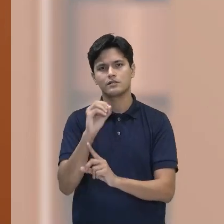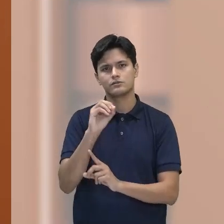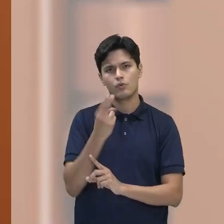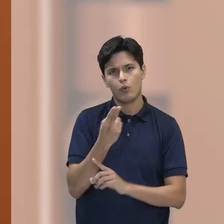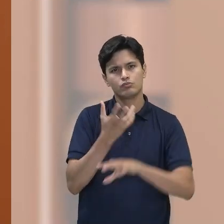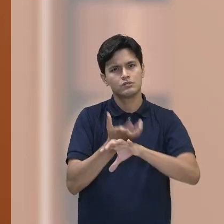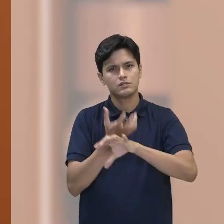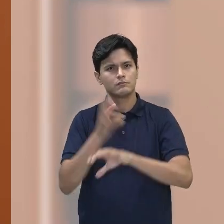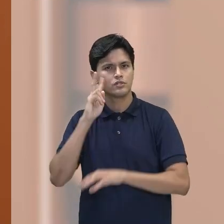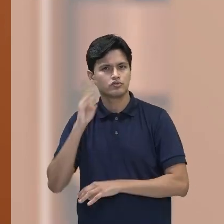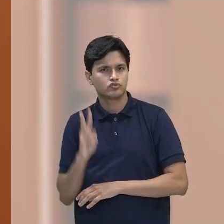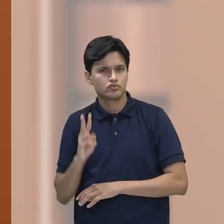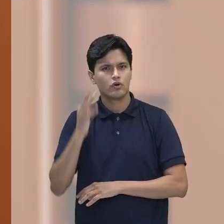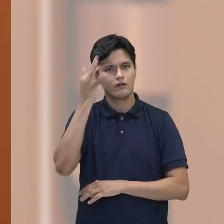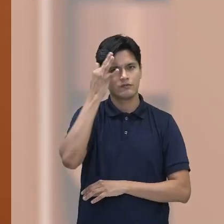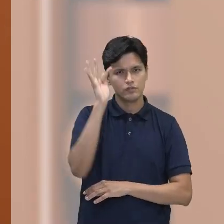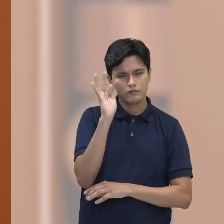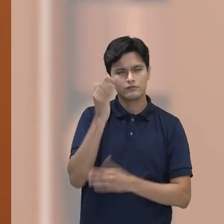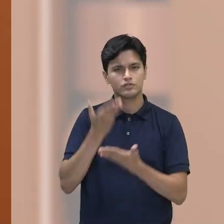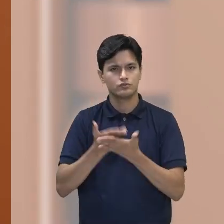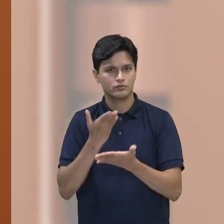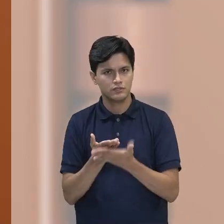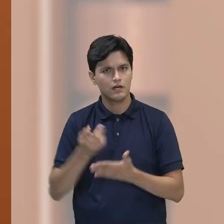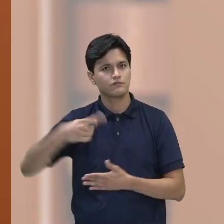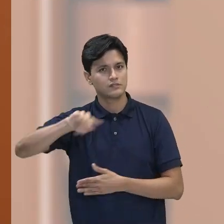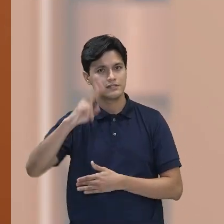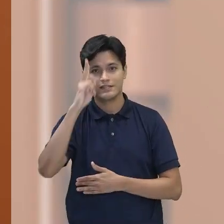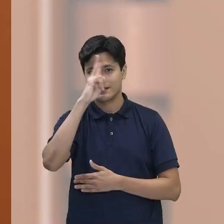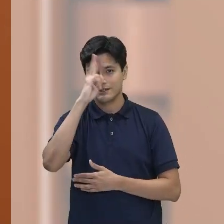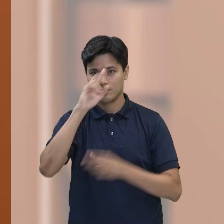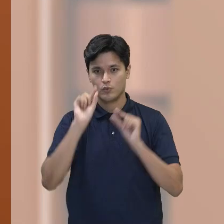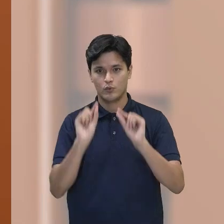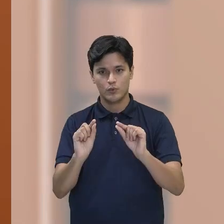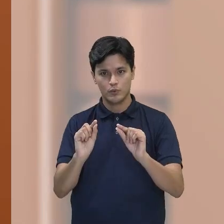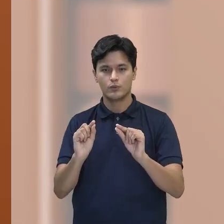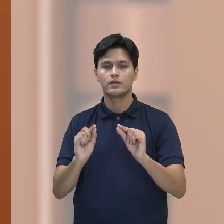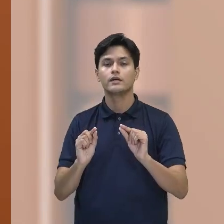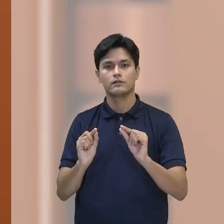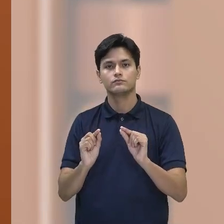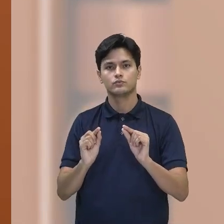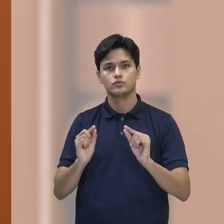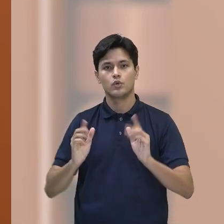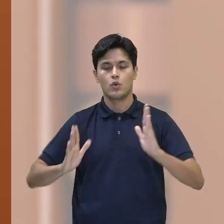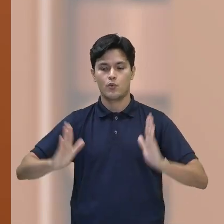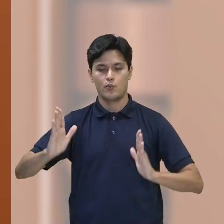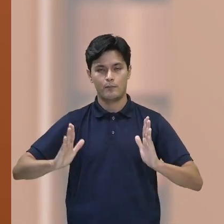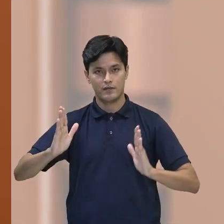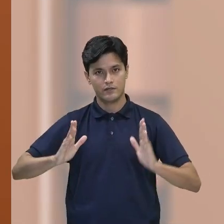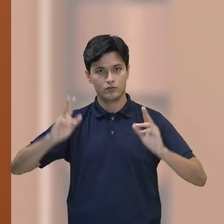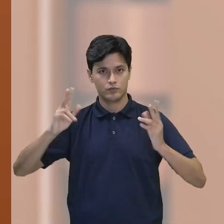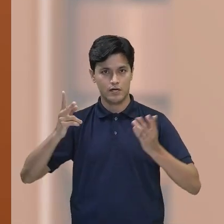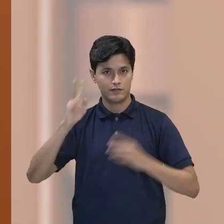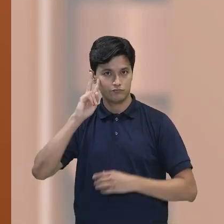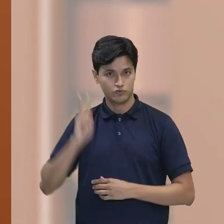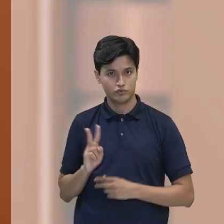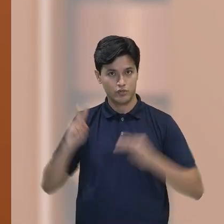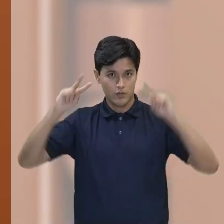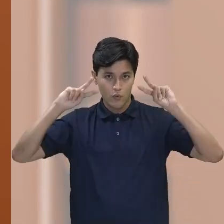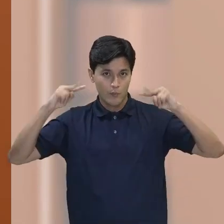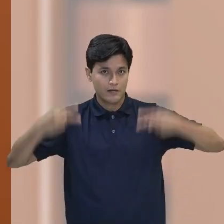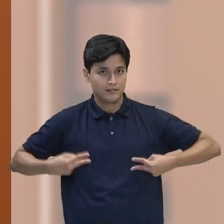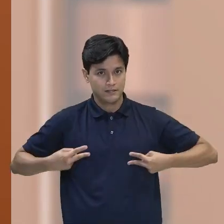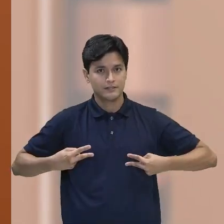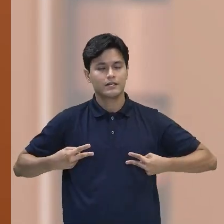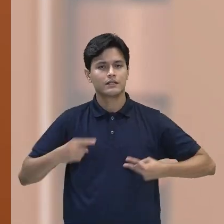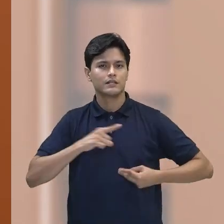mesmo em filosofia, vocês lembram que durante todo um período da história da humanidade,